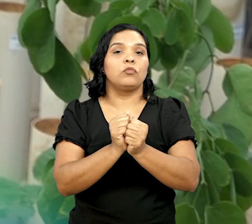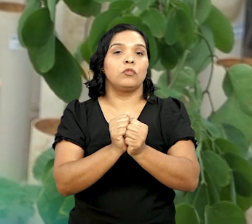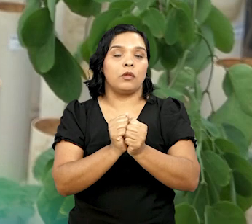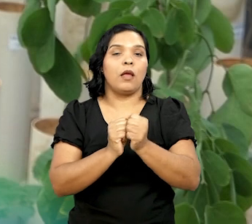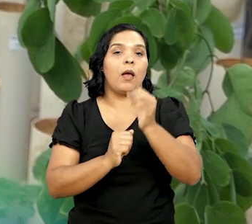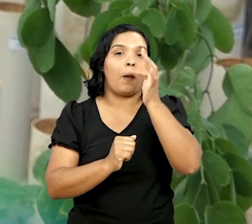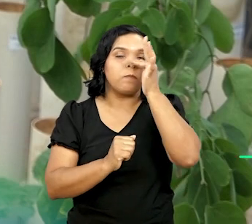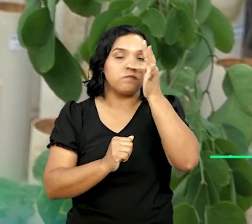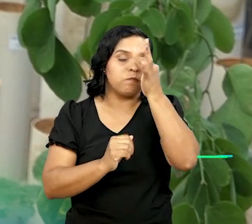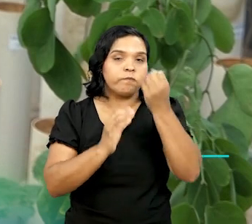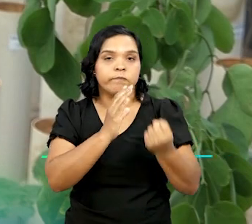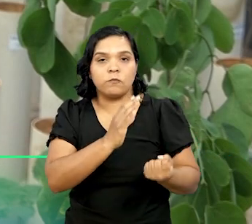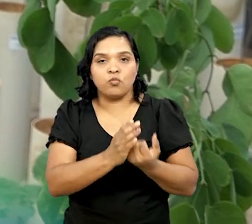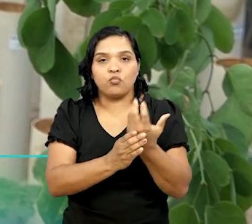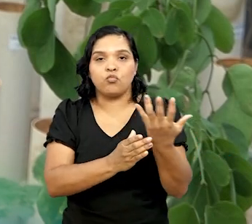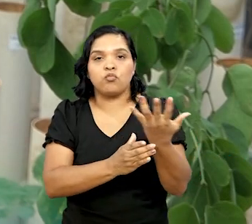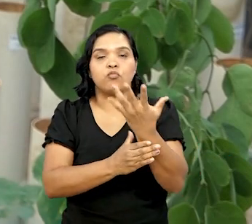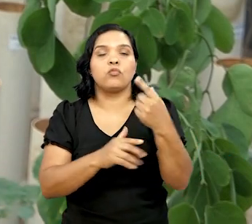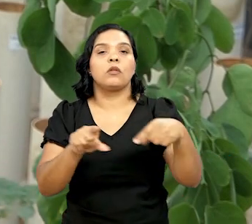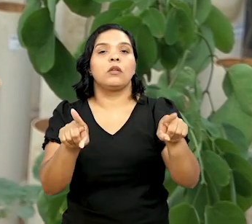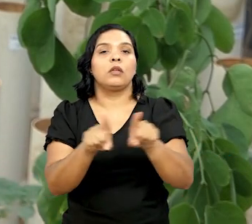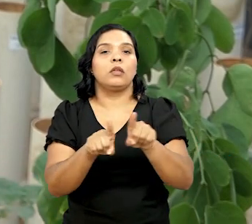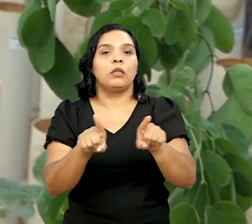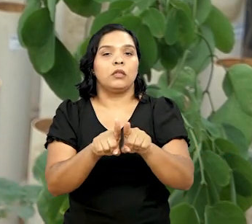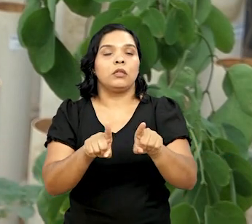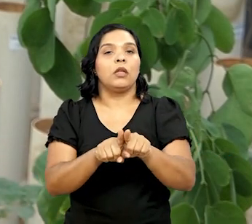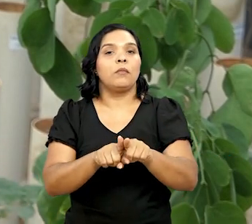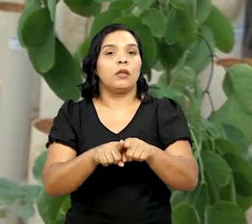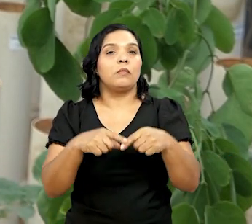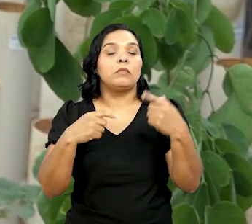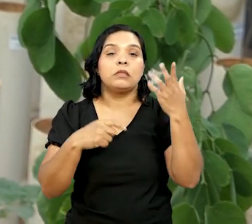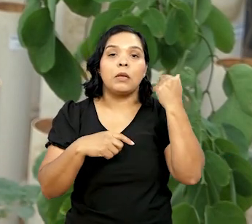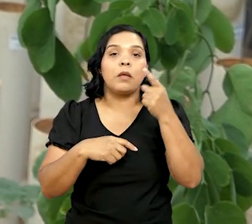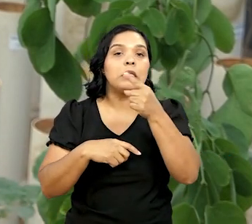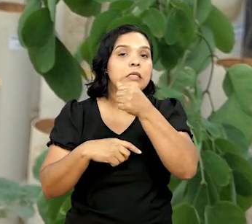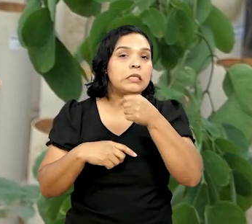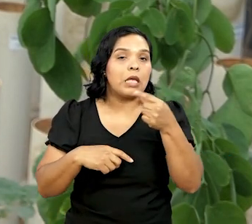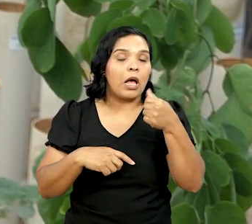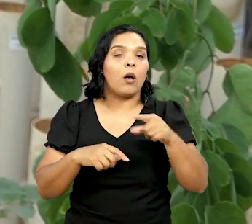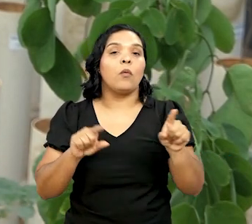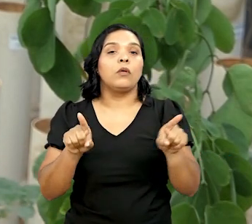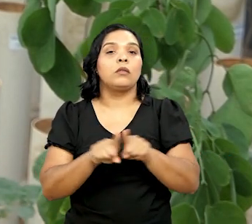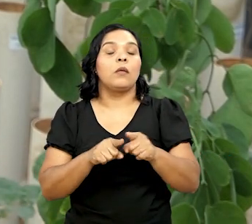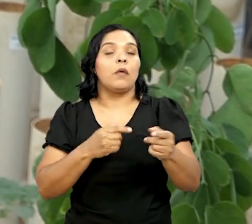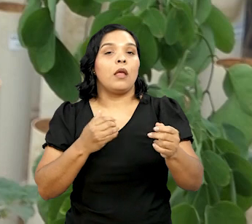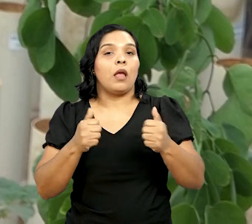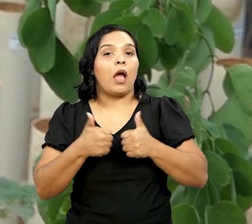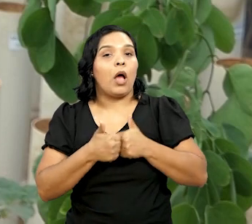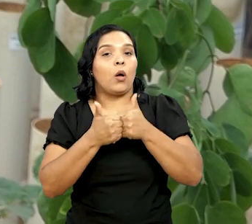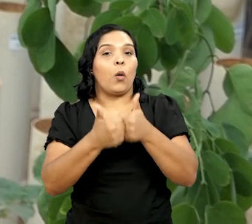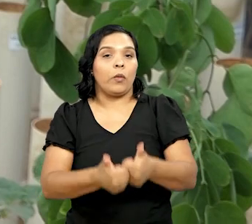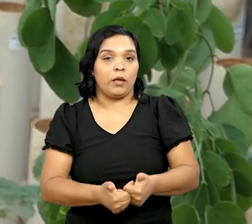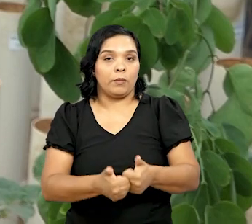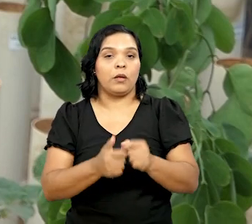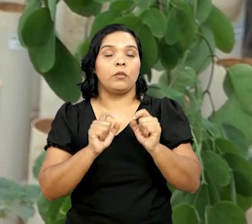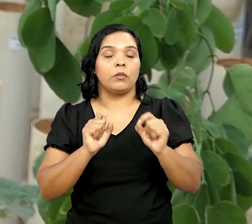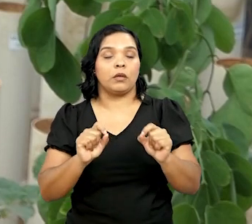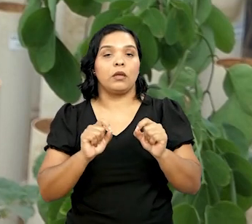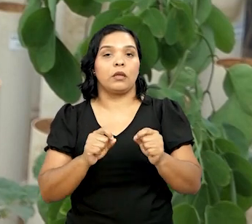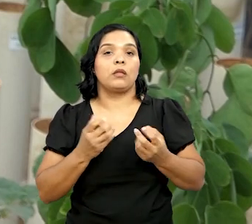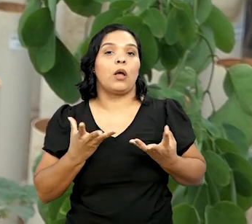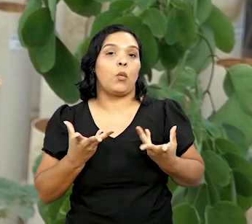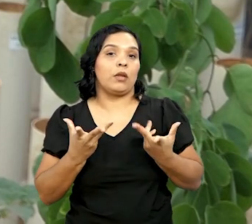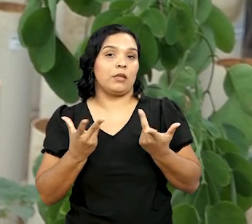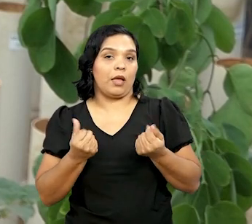produção das plantas, que tem que estar em consonância, né, com a resistência à salinidade. Paralelamente também é feito o acompanhamento